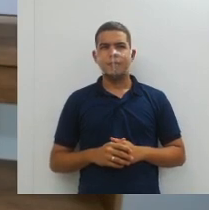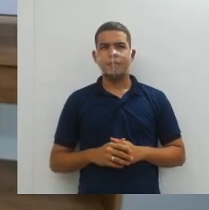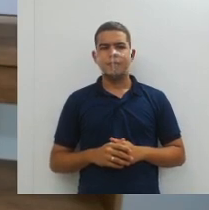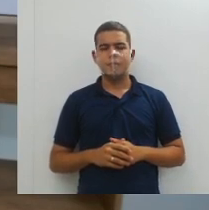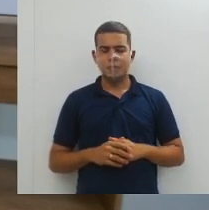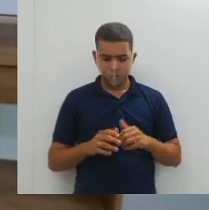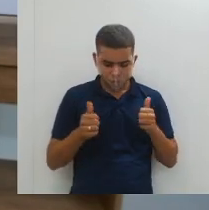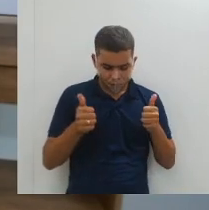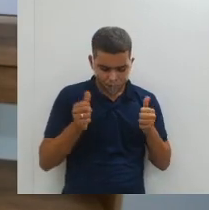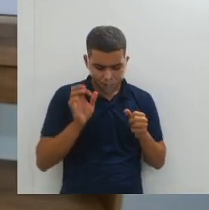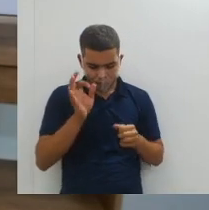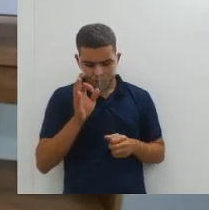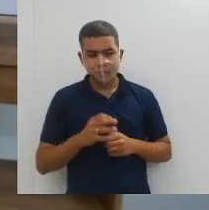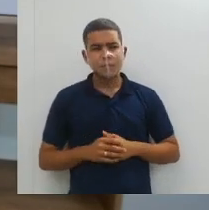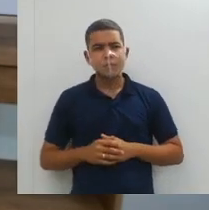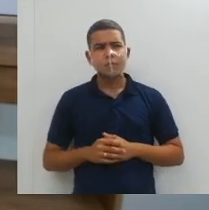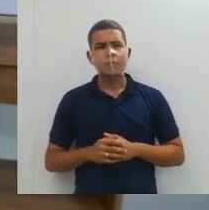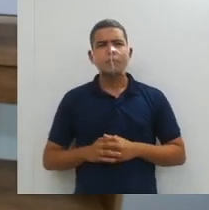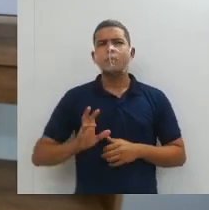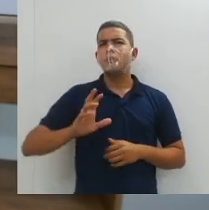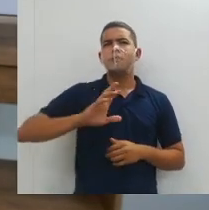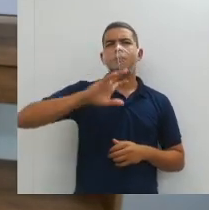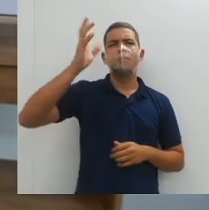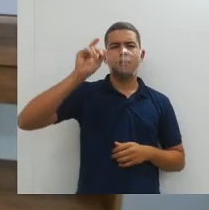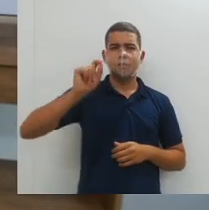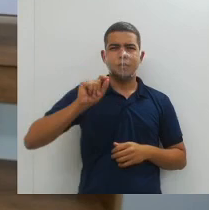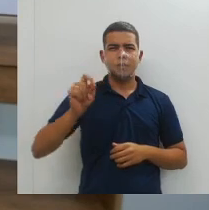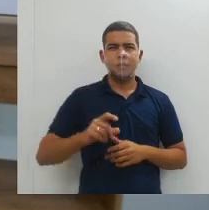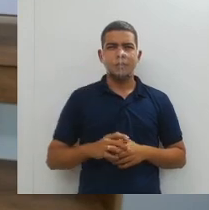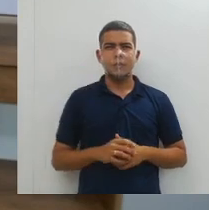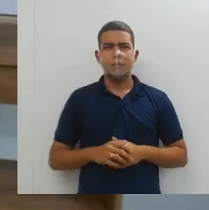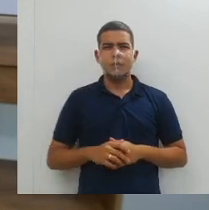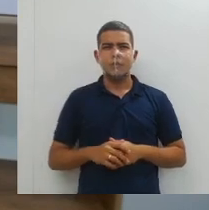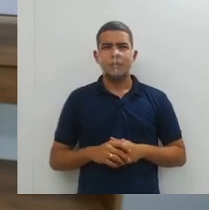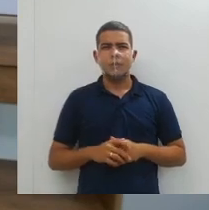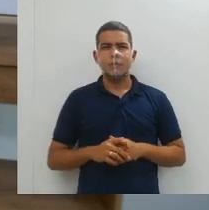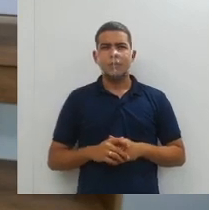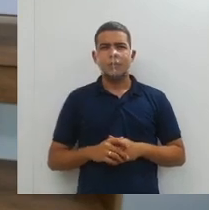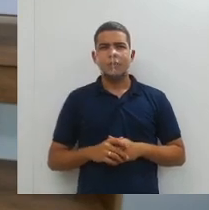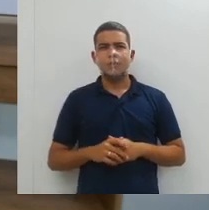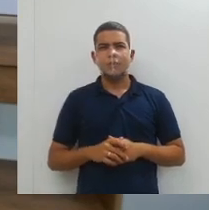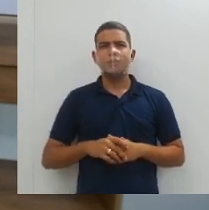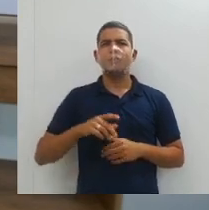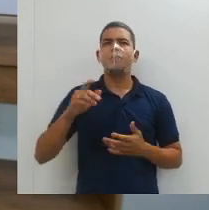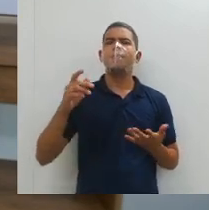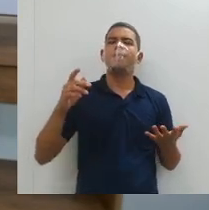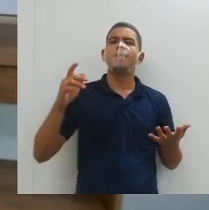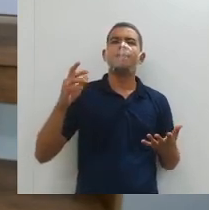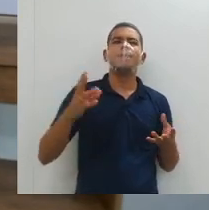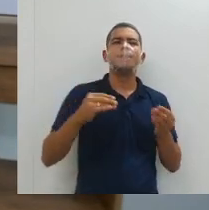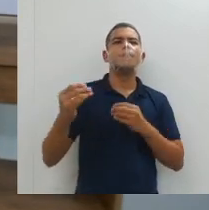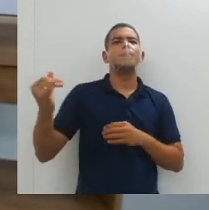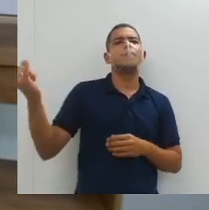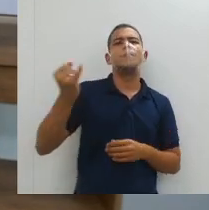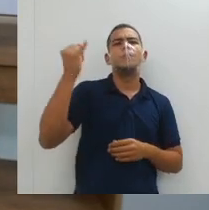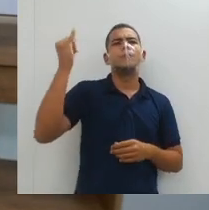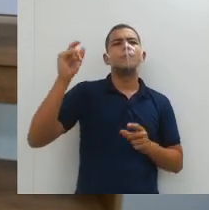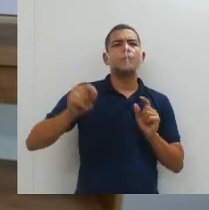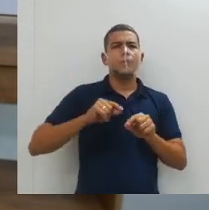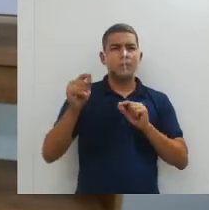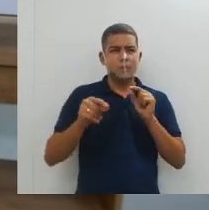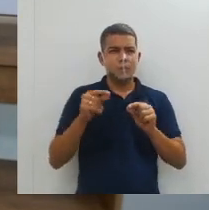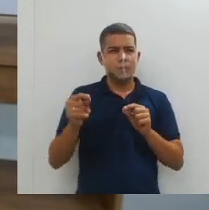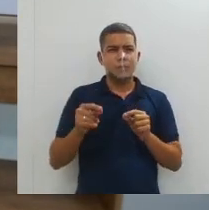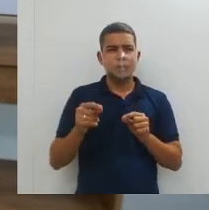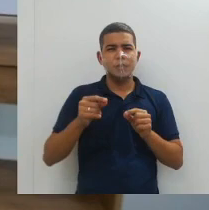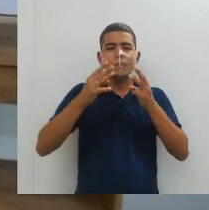Muito bem. Então o que que acontece? Isso vai ser muito importante. Outra ideia muito importante em Maquiavel,